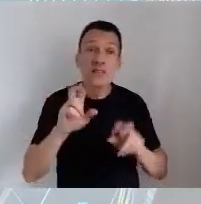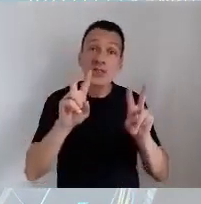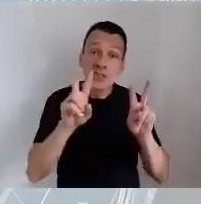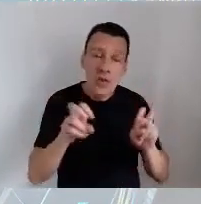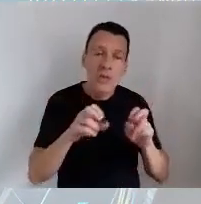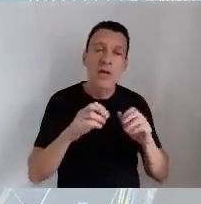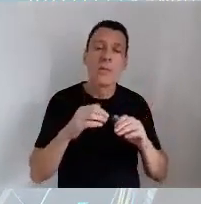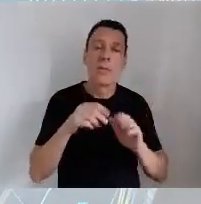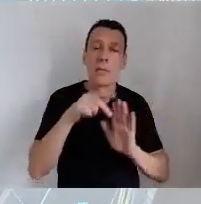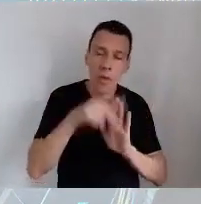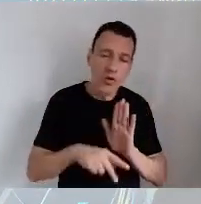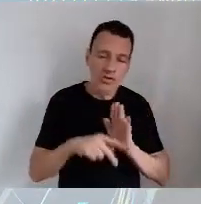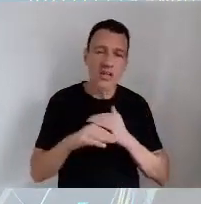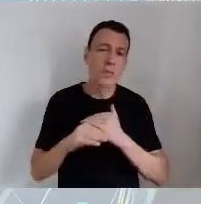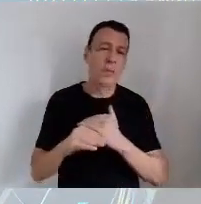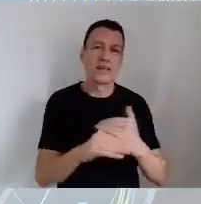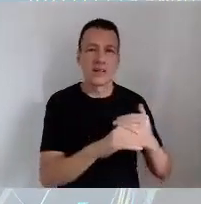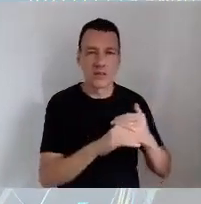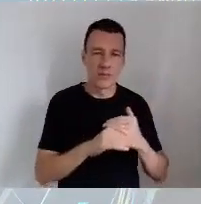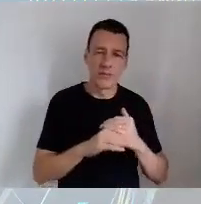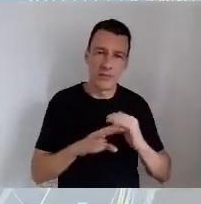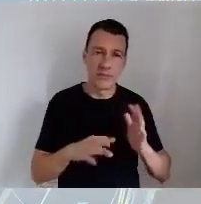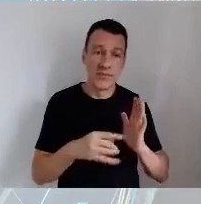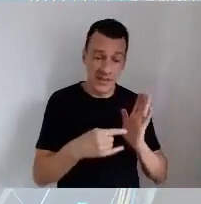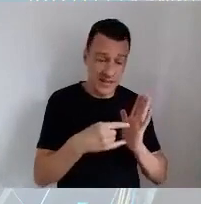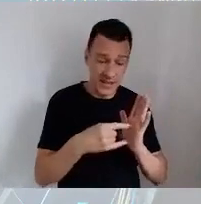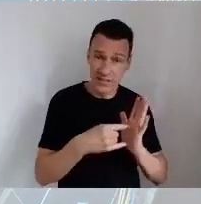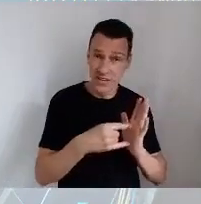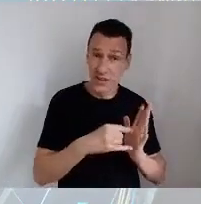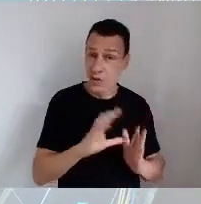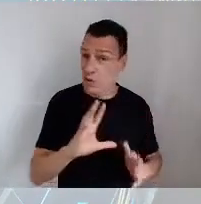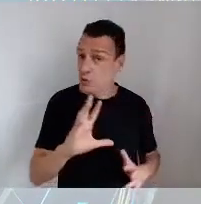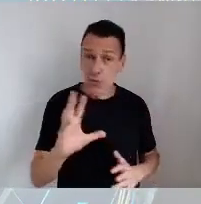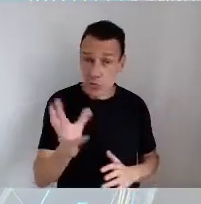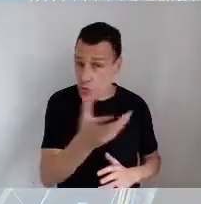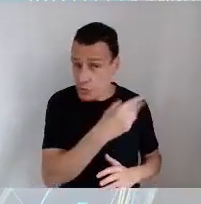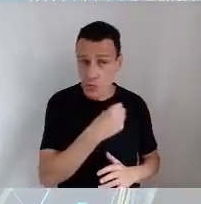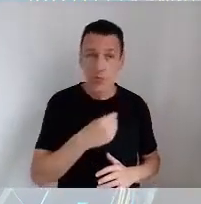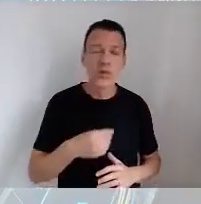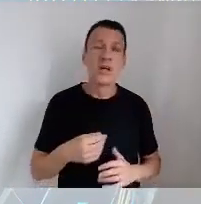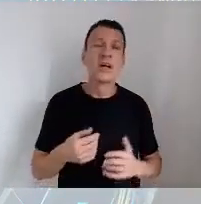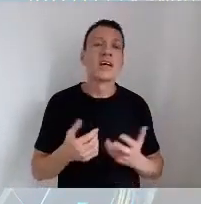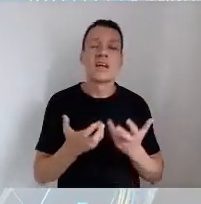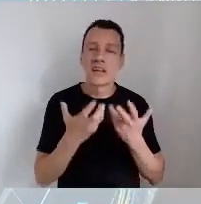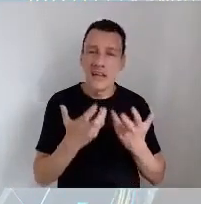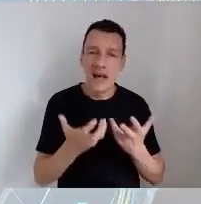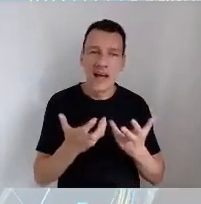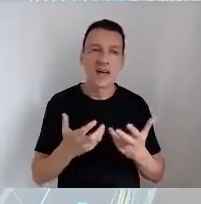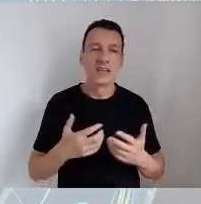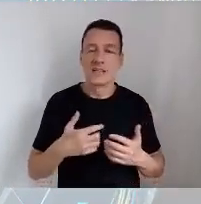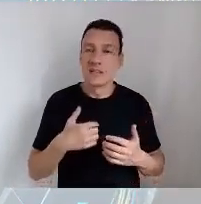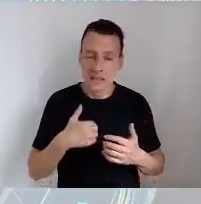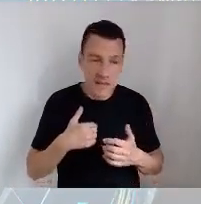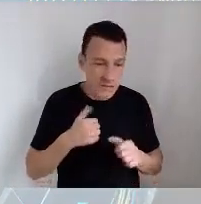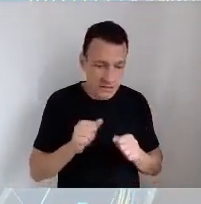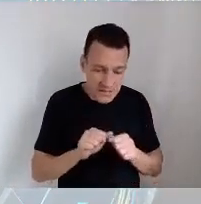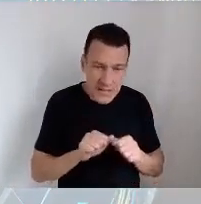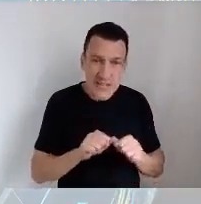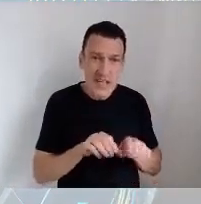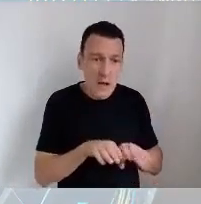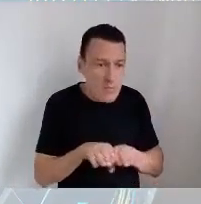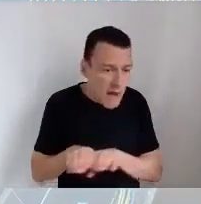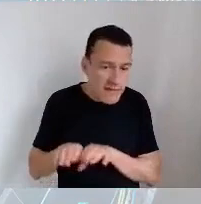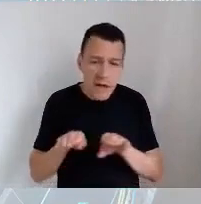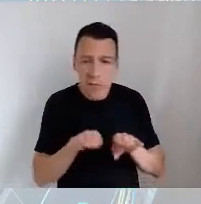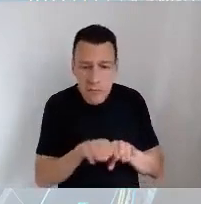Dev desenvolve uma doença comum que é a paternite E você começa a querer aplicar todos